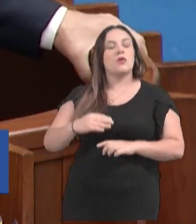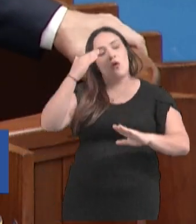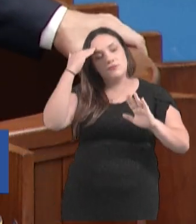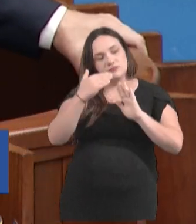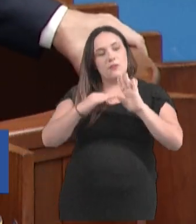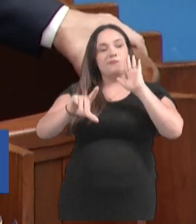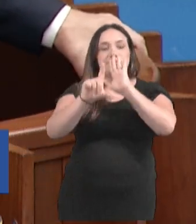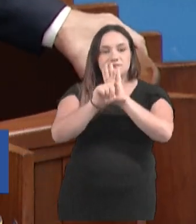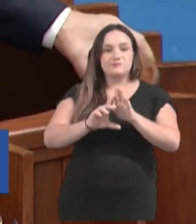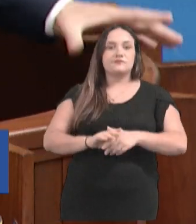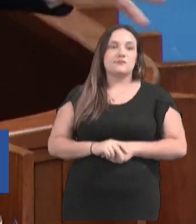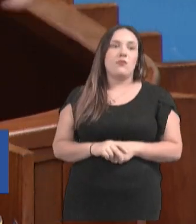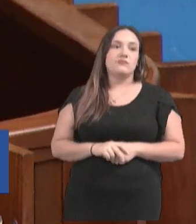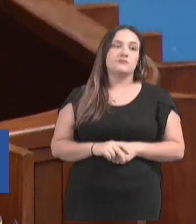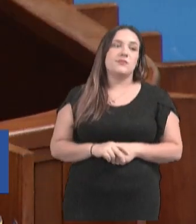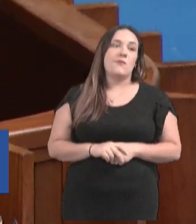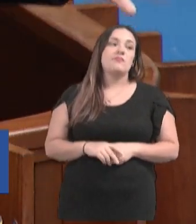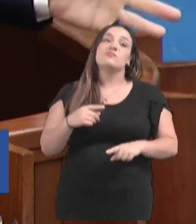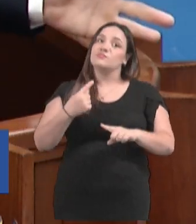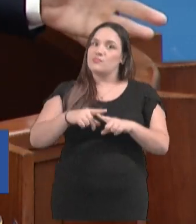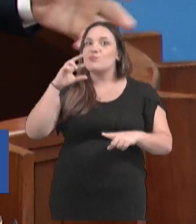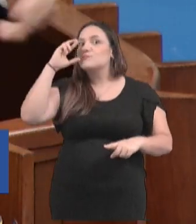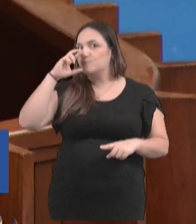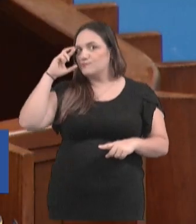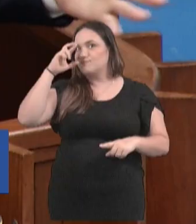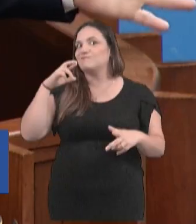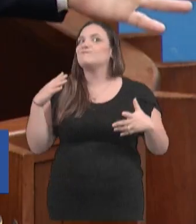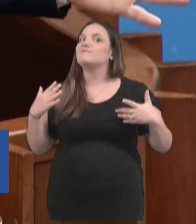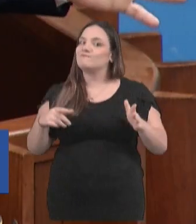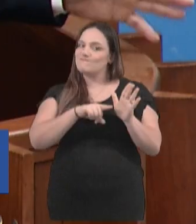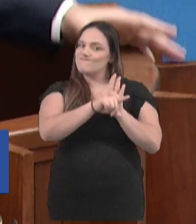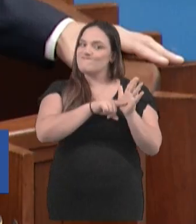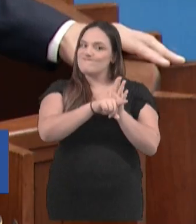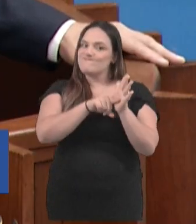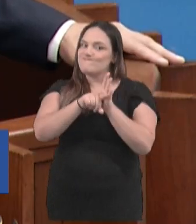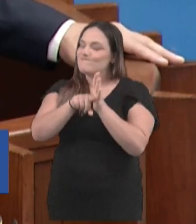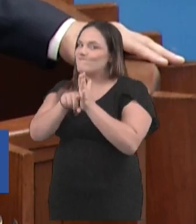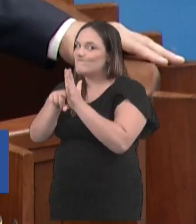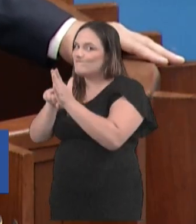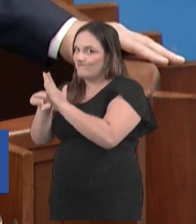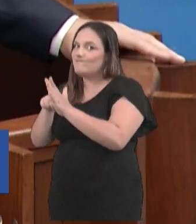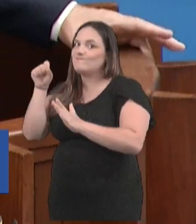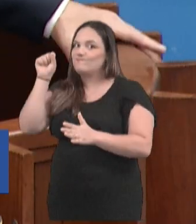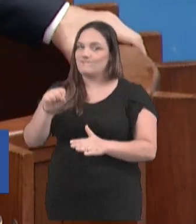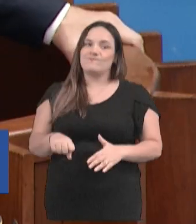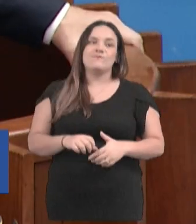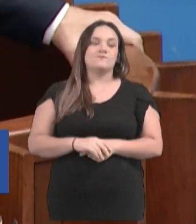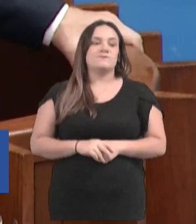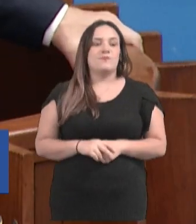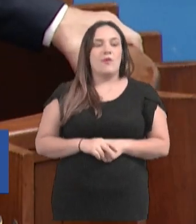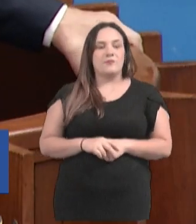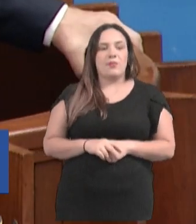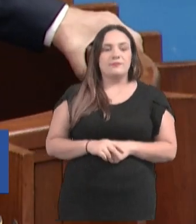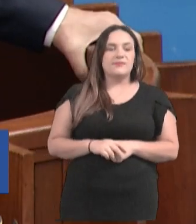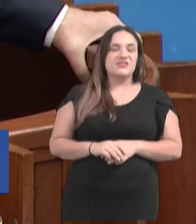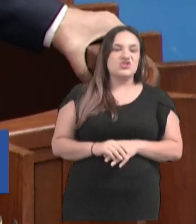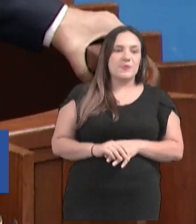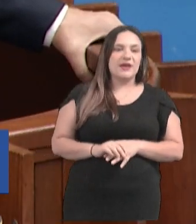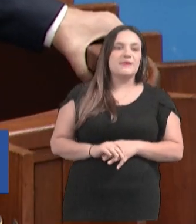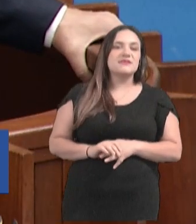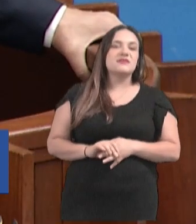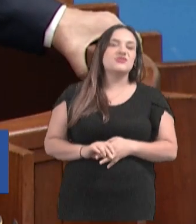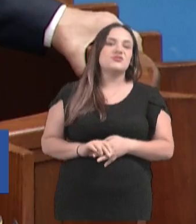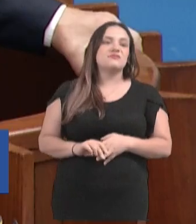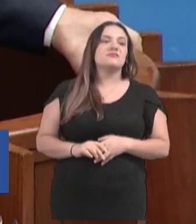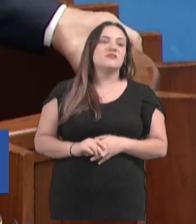com a legislação, até porque a fiscalização levanta todas essas situações aí, e cumprindo a